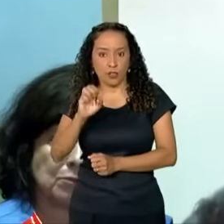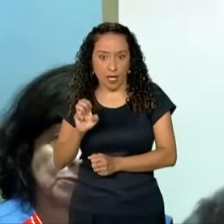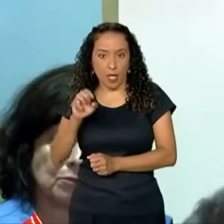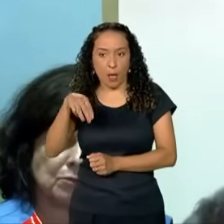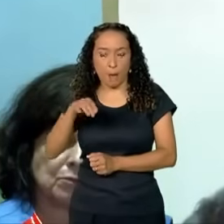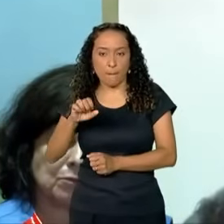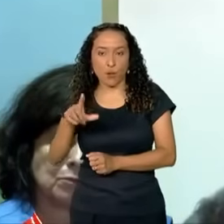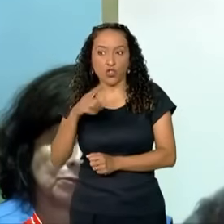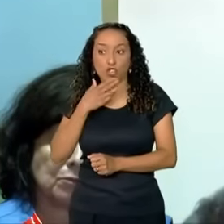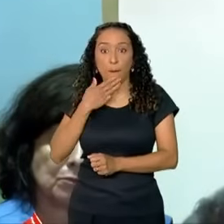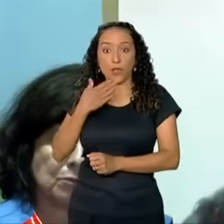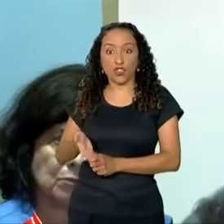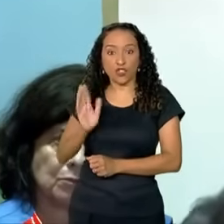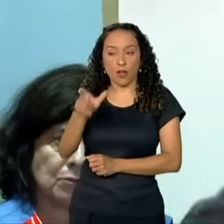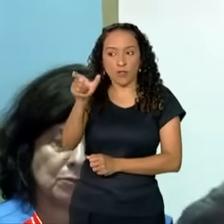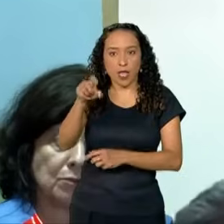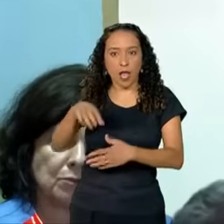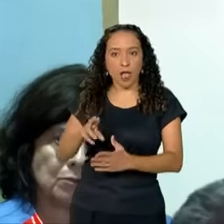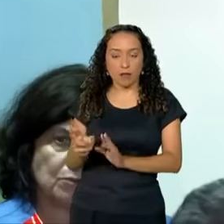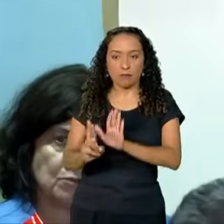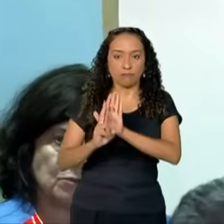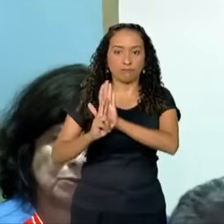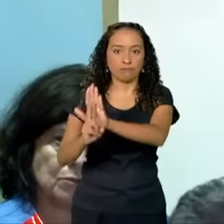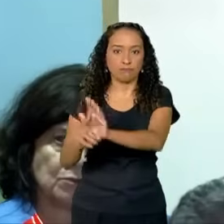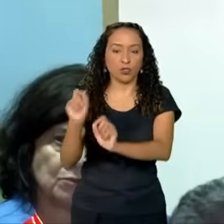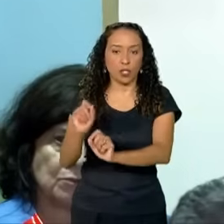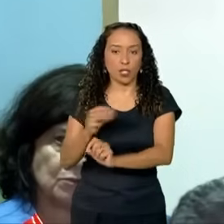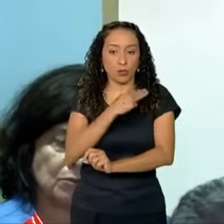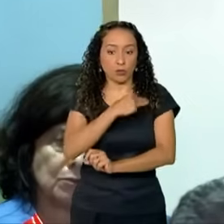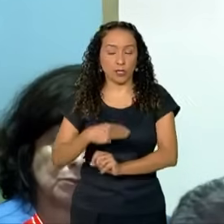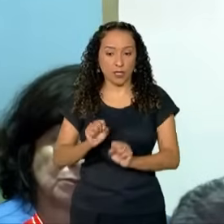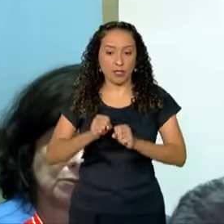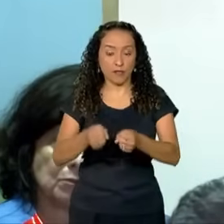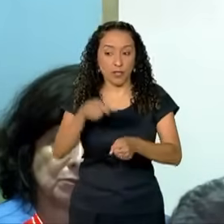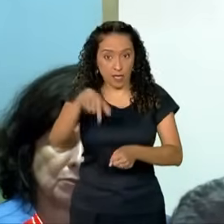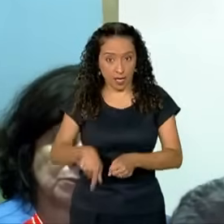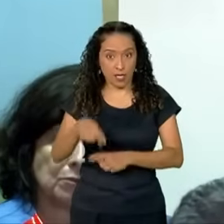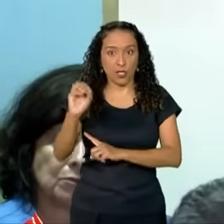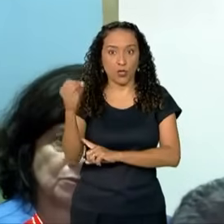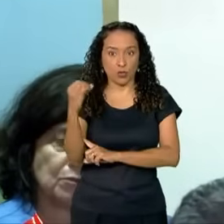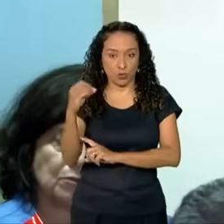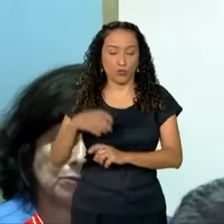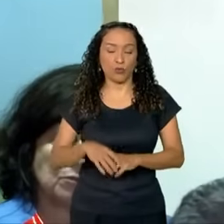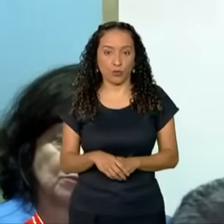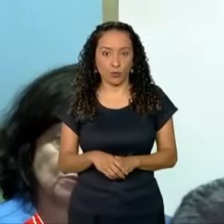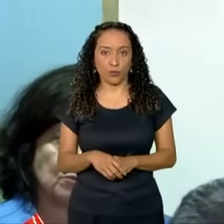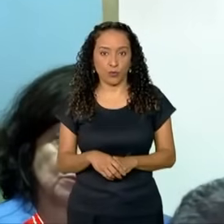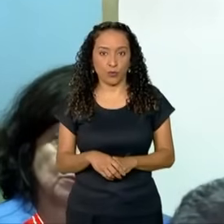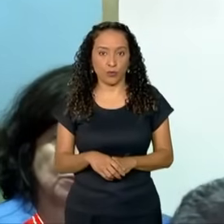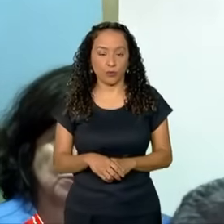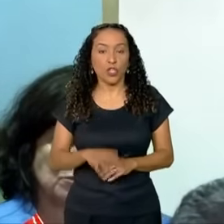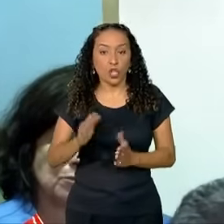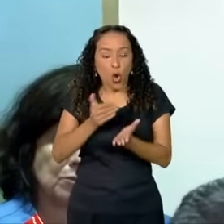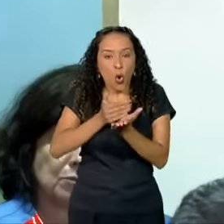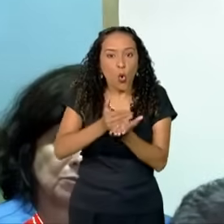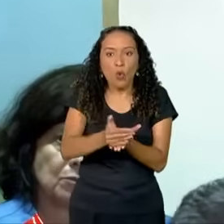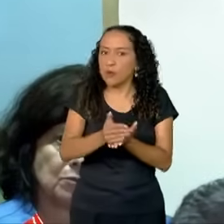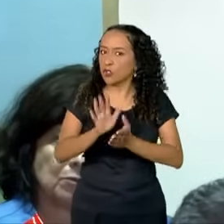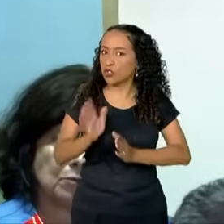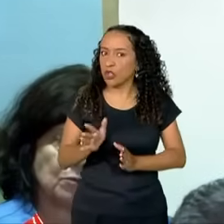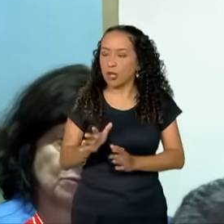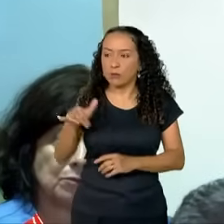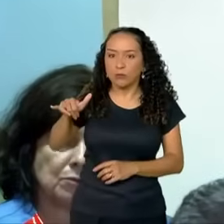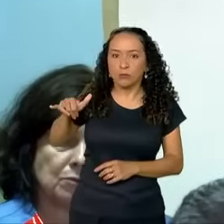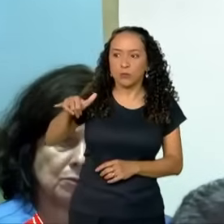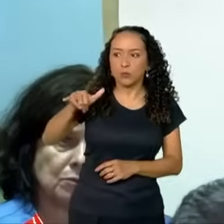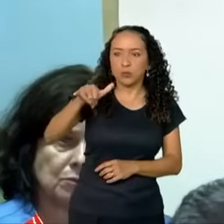já me designou: você é o representante do ministro da Defesa aqui no Rio Grande do Sul. E já começamos a pegar as